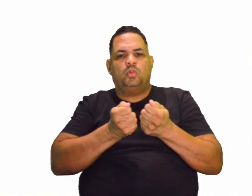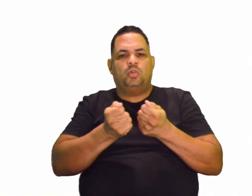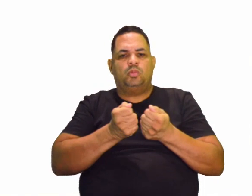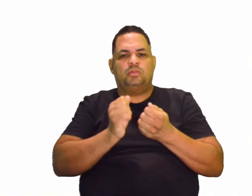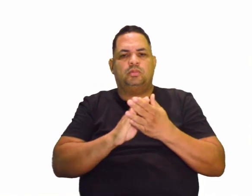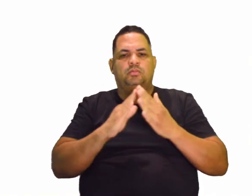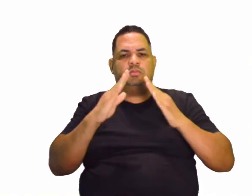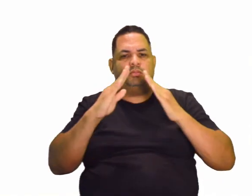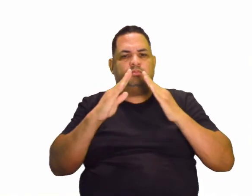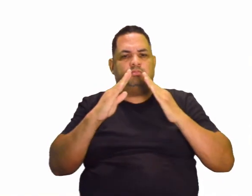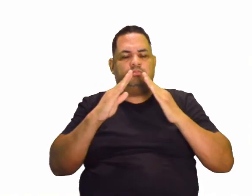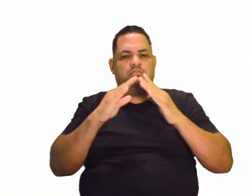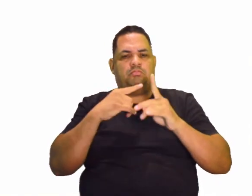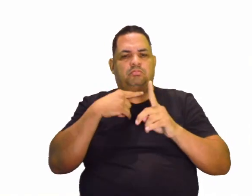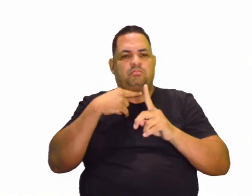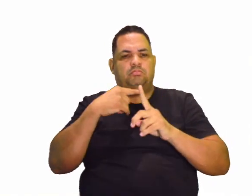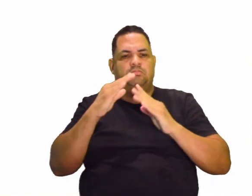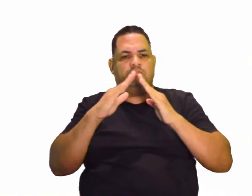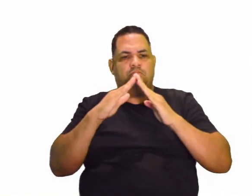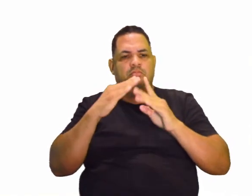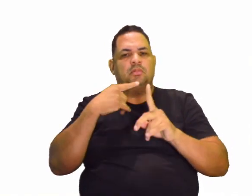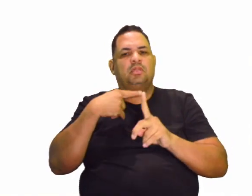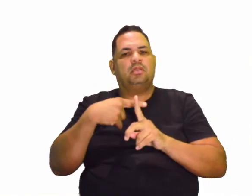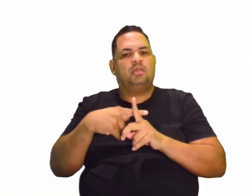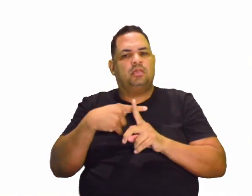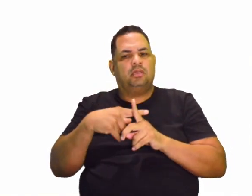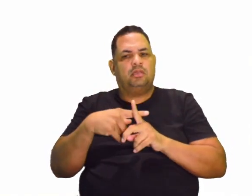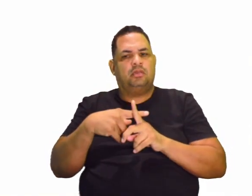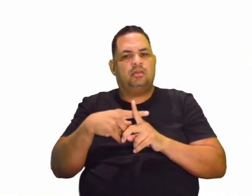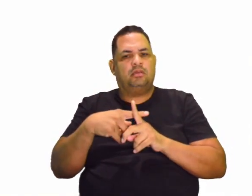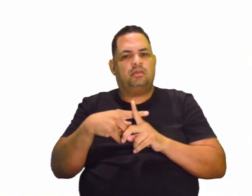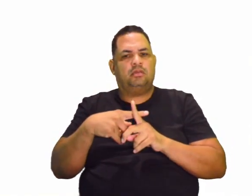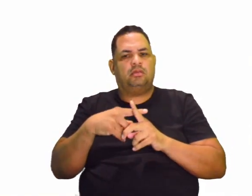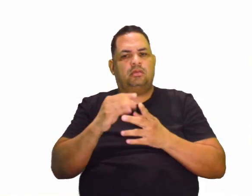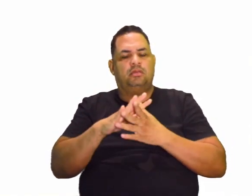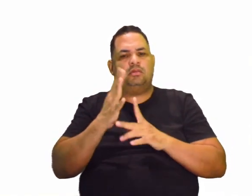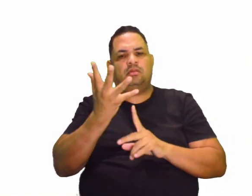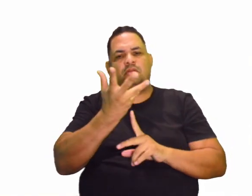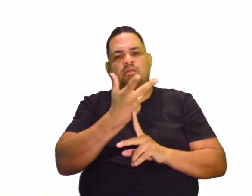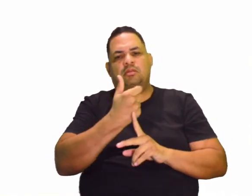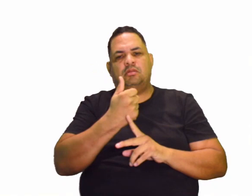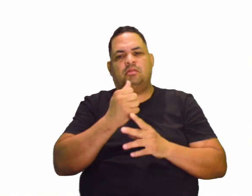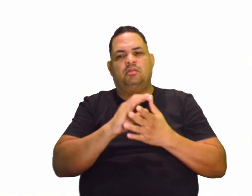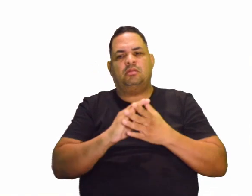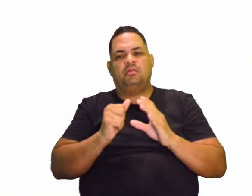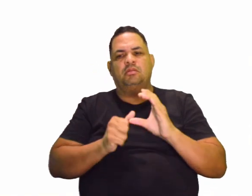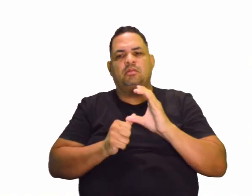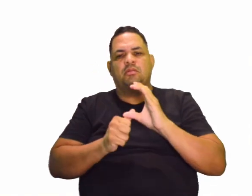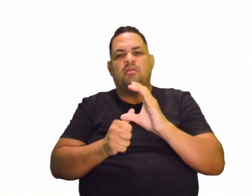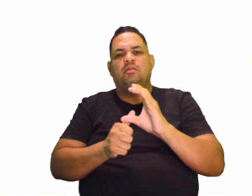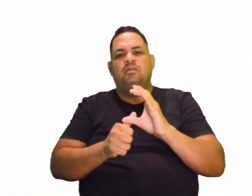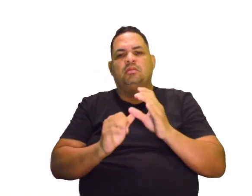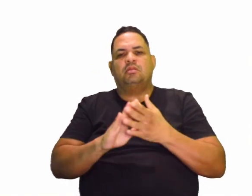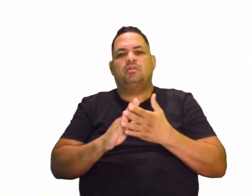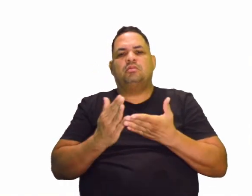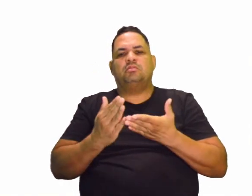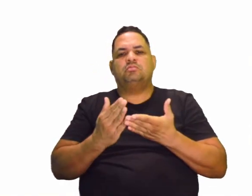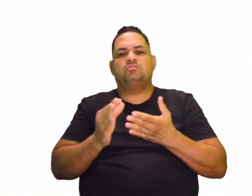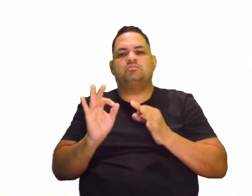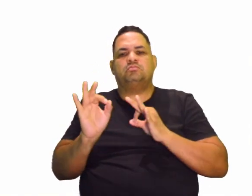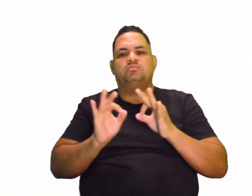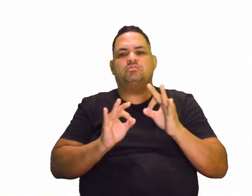clero, também uma religião cristã, uma arte cristã estabelecida então por padrões